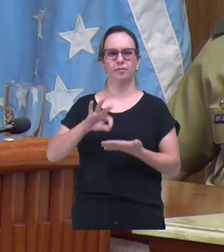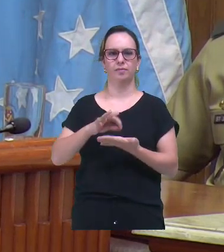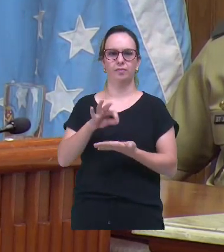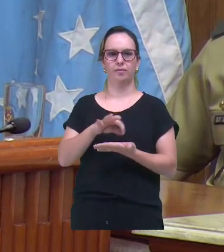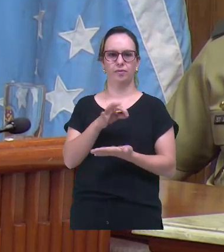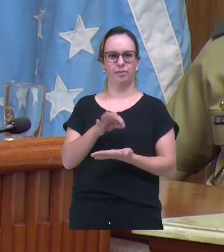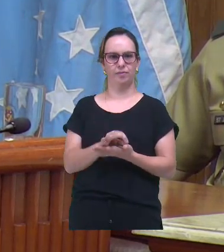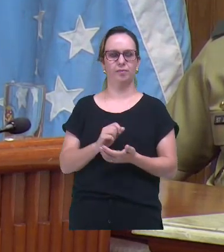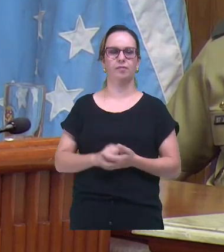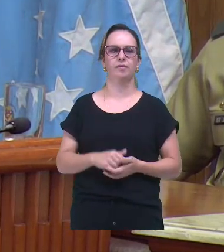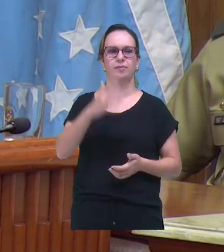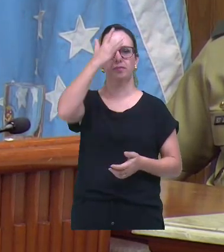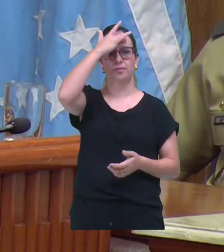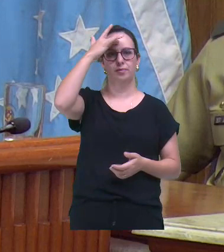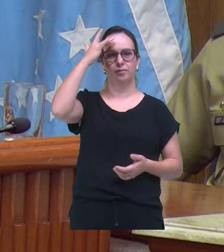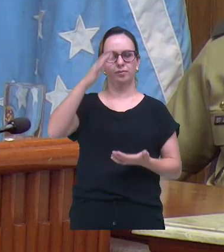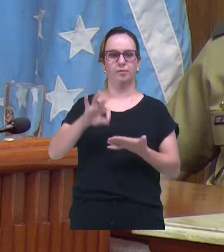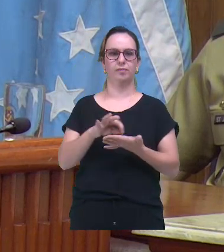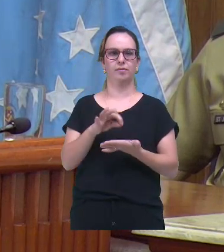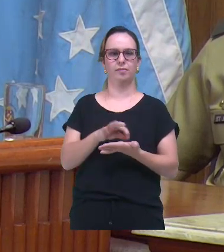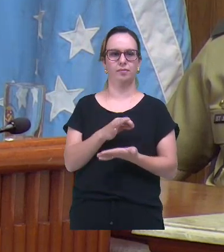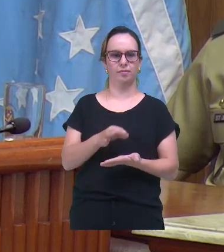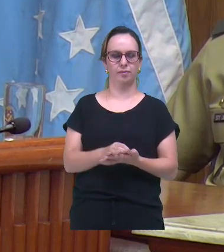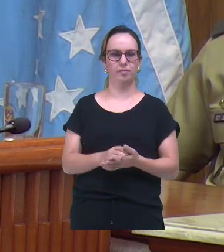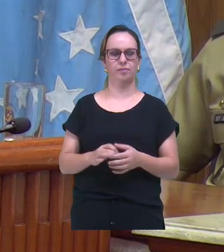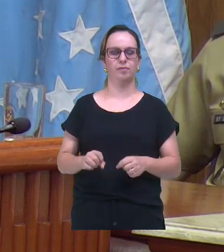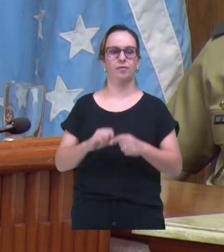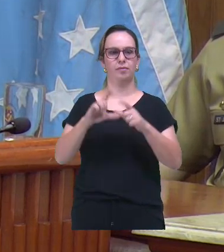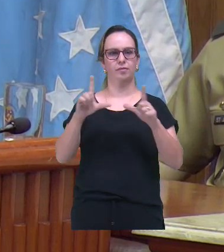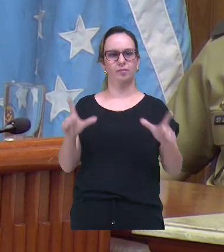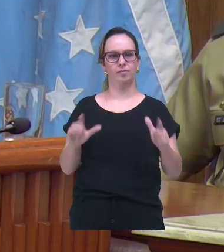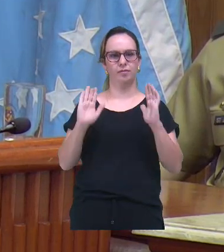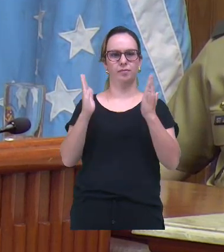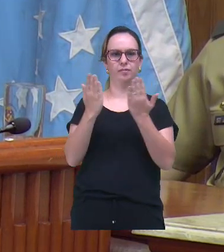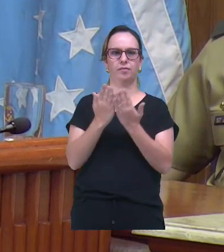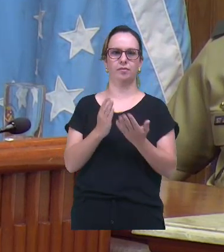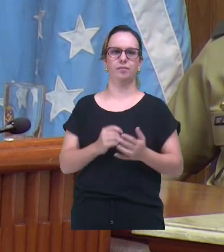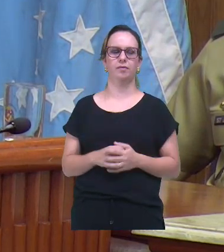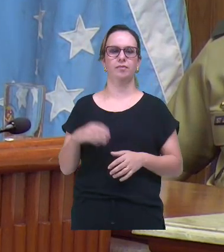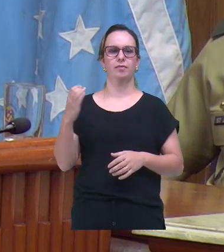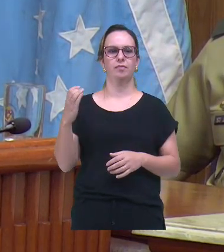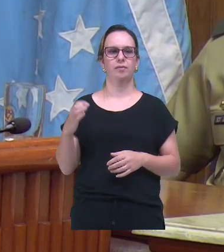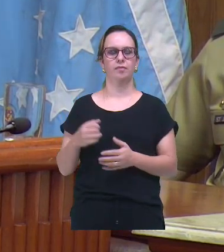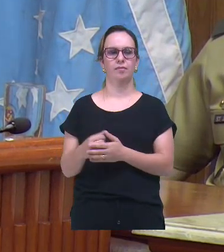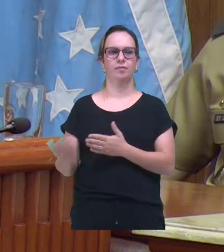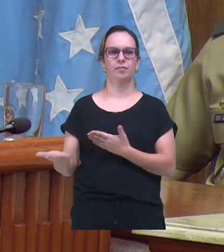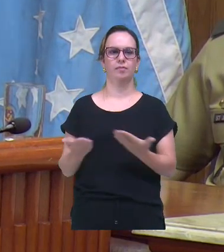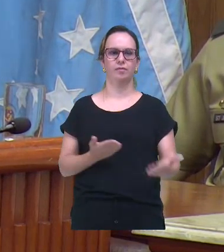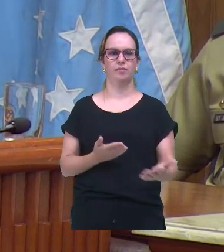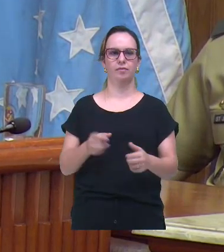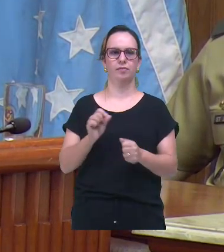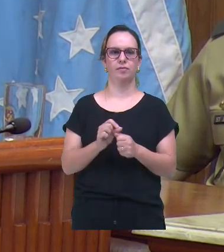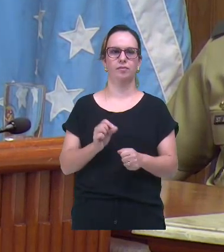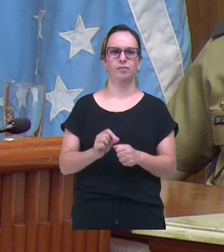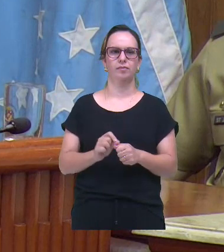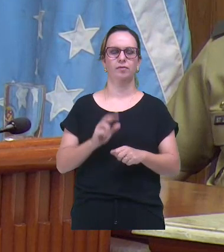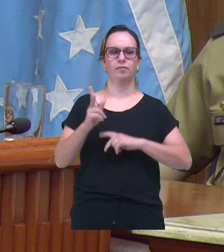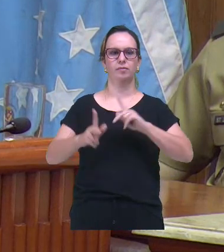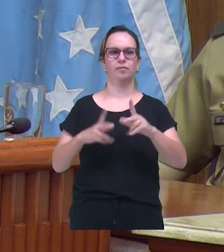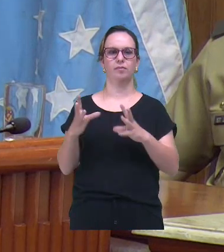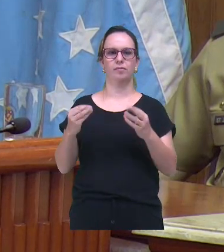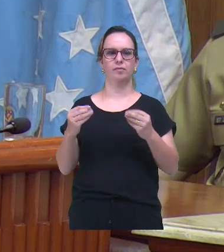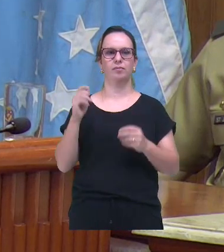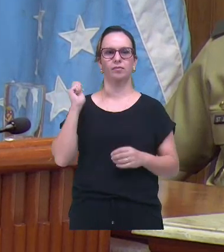personalidades civis e entidades públicas ou privadas em virtude de excepcionais serviços prestados à população de Assis, que